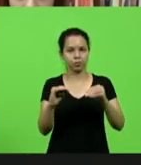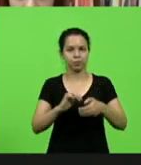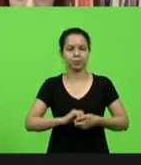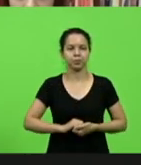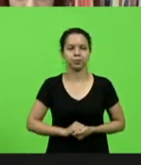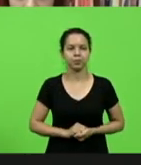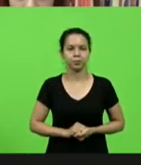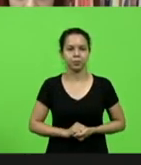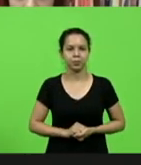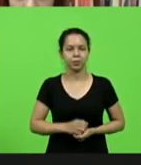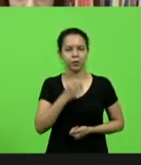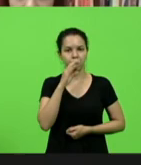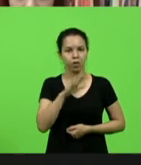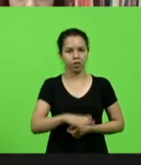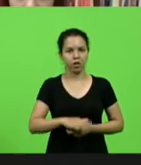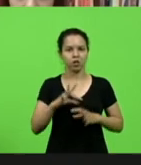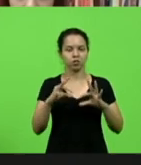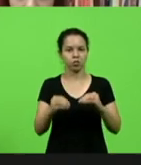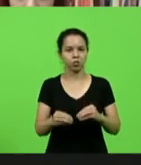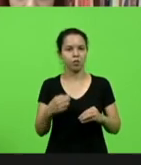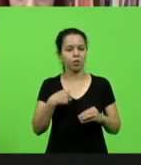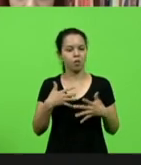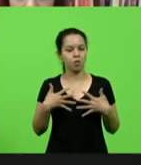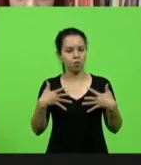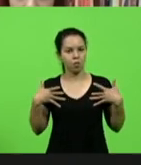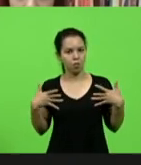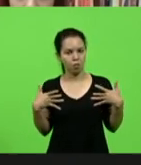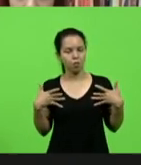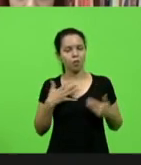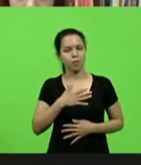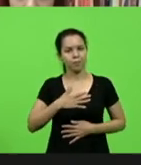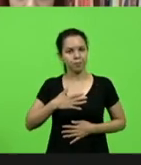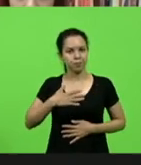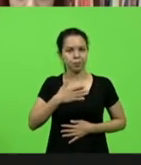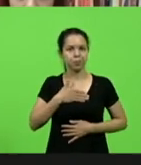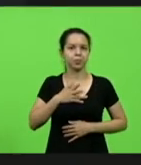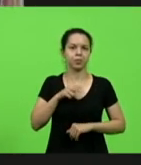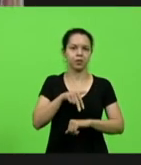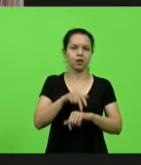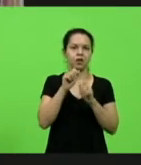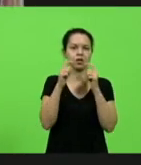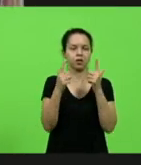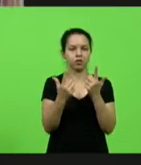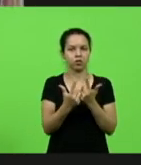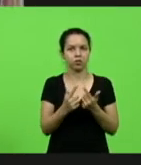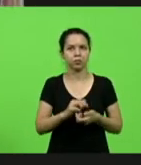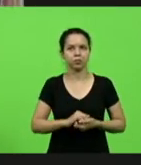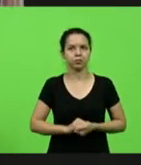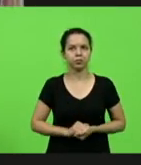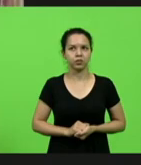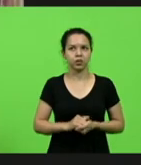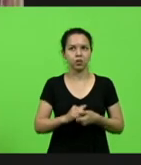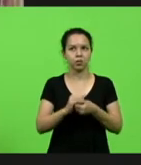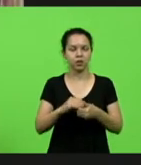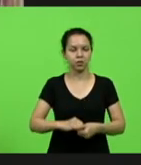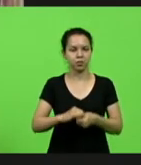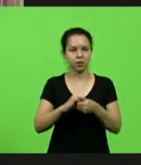Bem, boa tarde a todos. Para mim é uma honra, um prazer estar nessa casa. Cumprimento a presidente